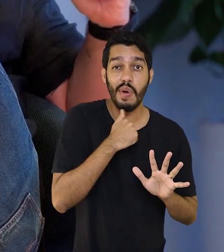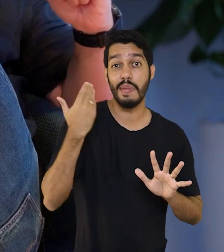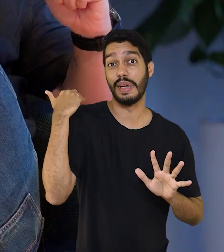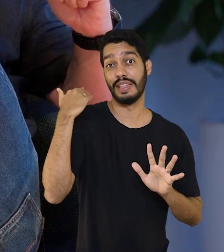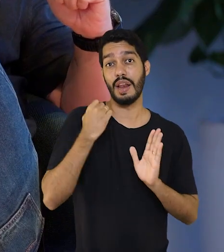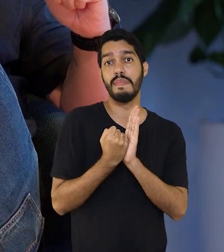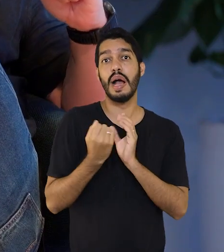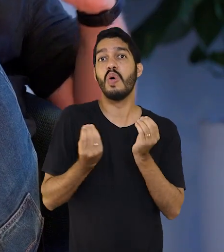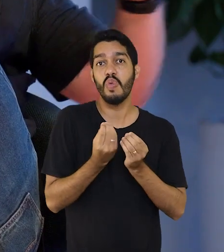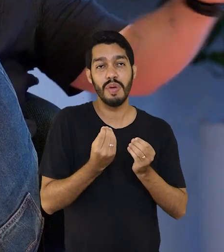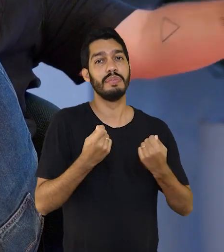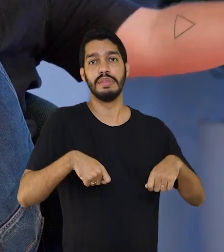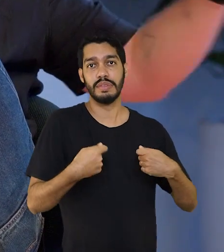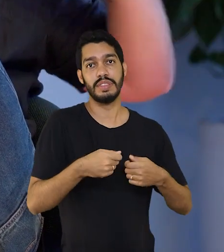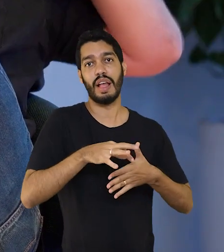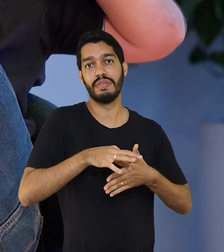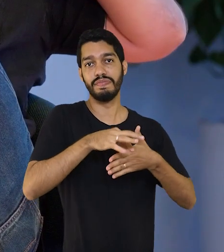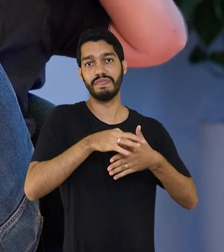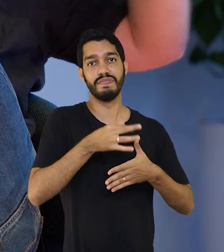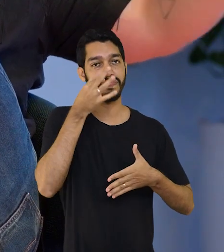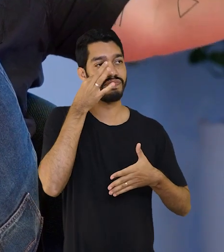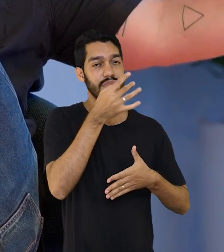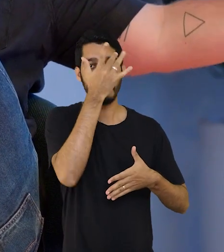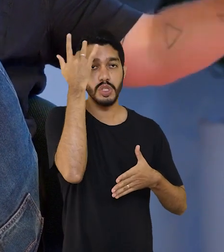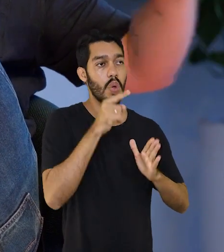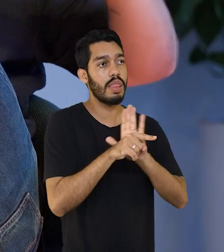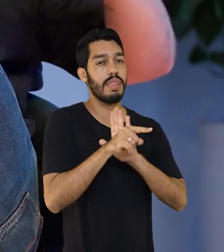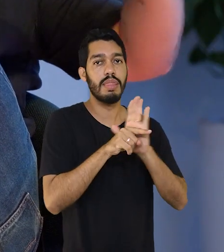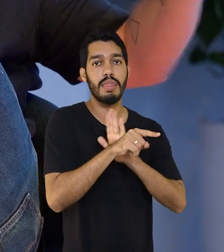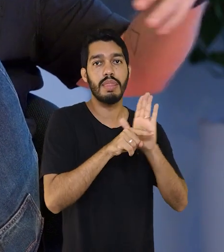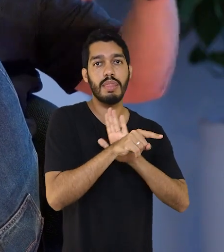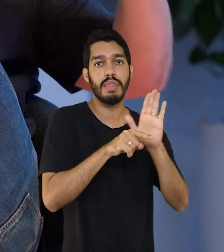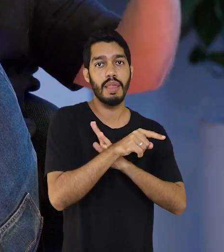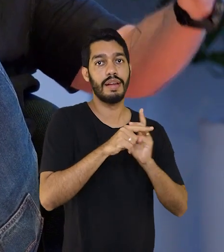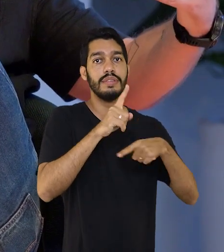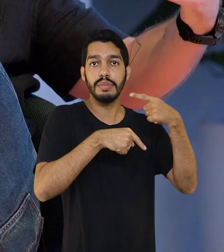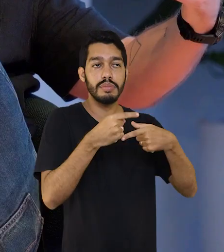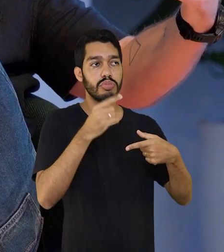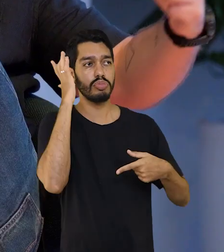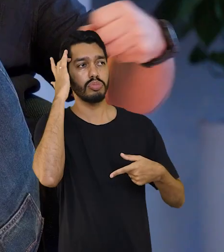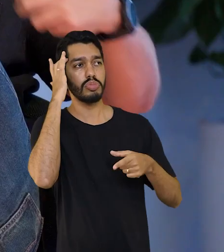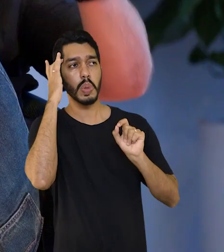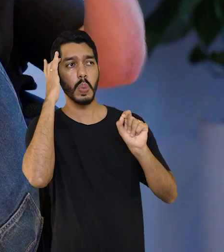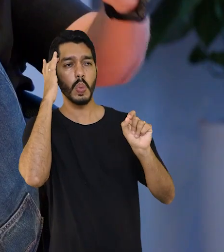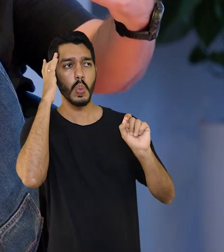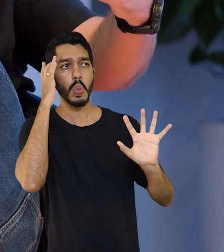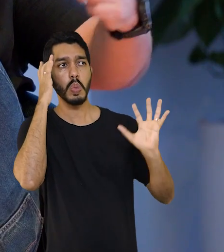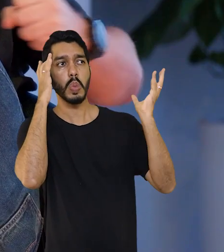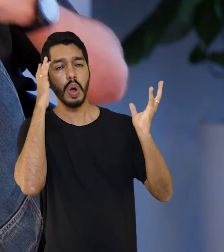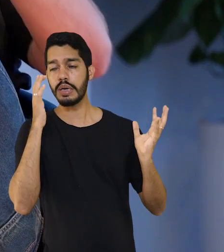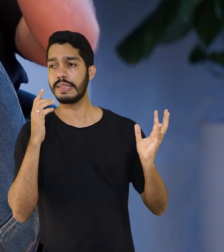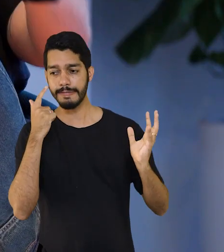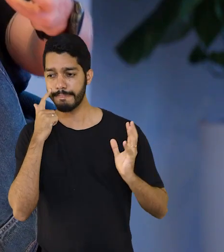o que as marcas tinham que fazer antes, ir lá e entrevistar pessoas. E aí, o que está rolando? Depois você interpretar o que está acontecendo, transformar isso